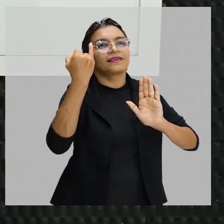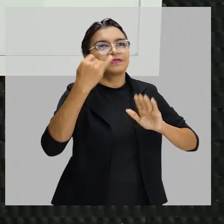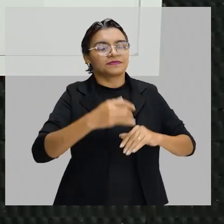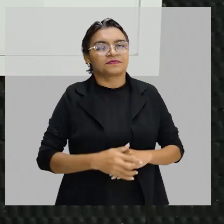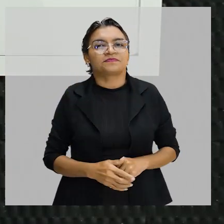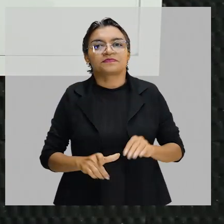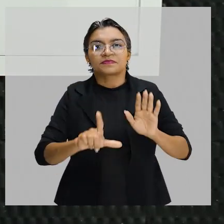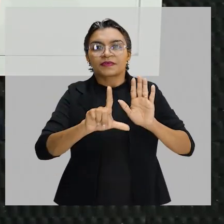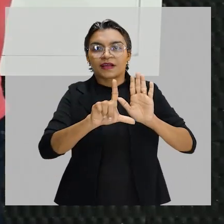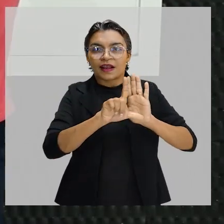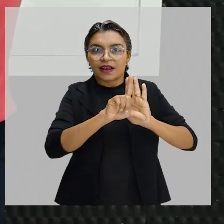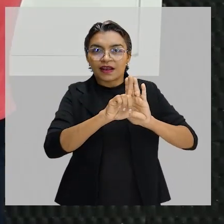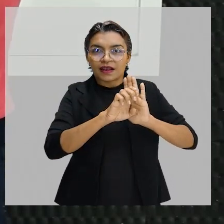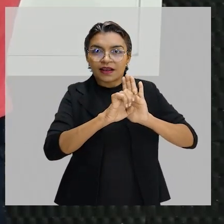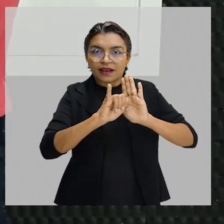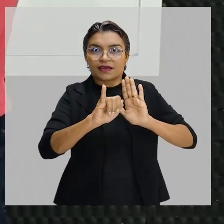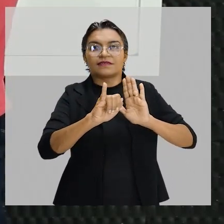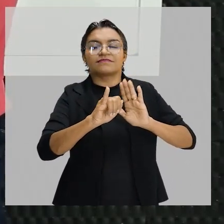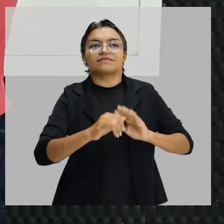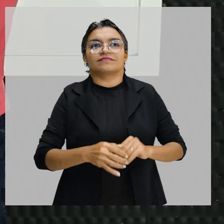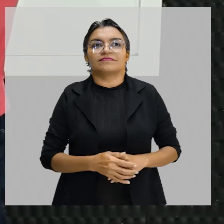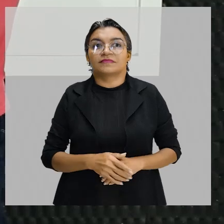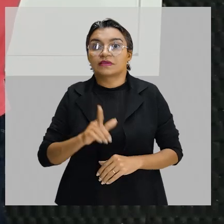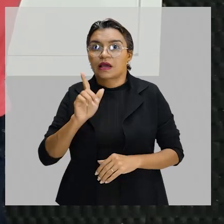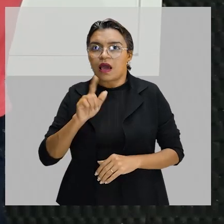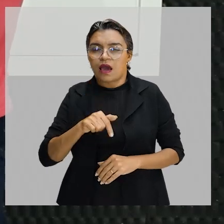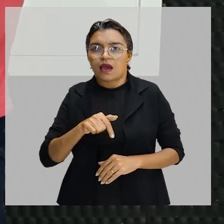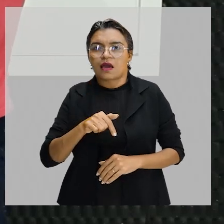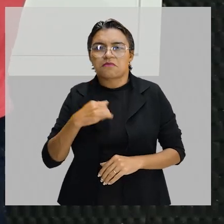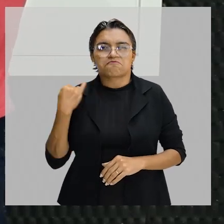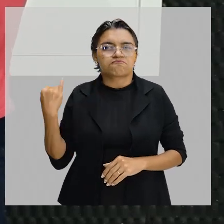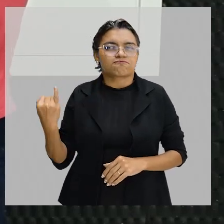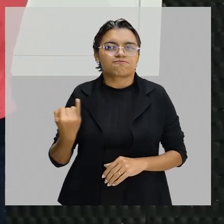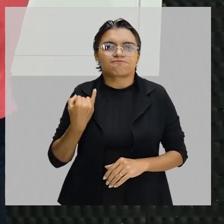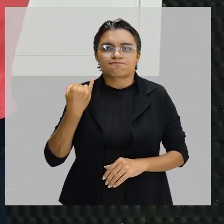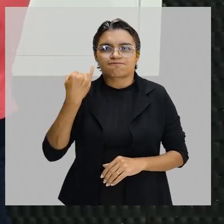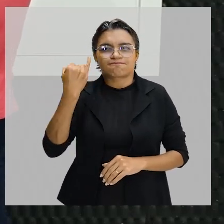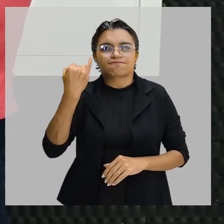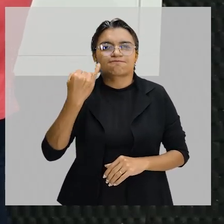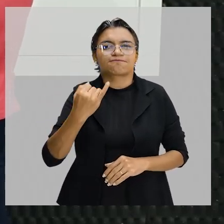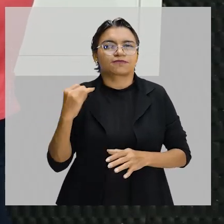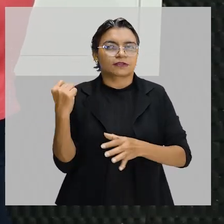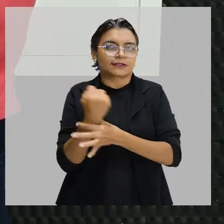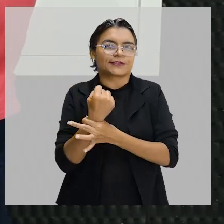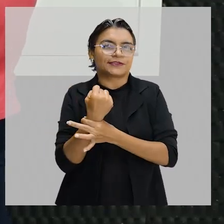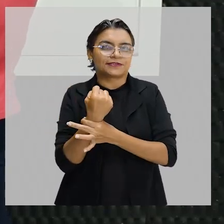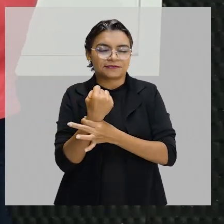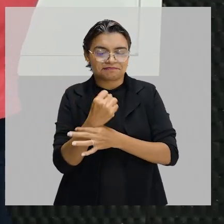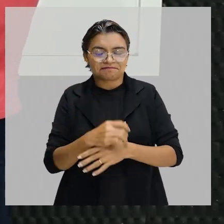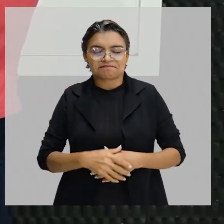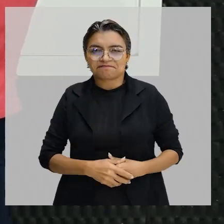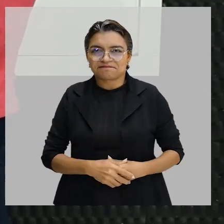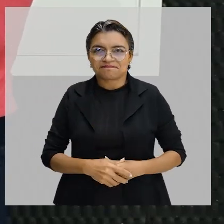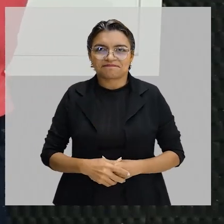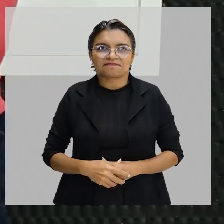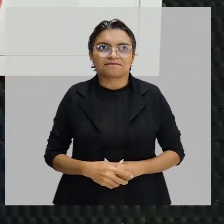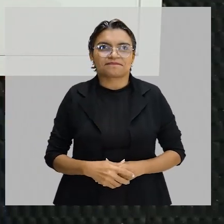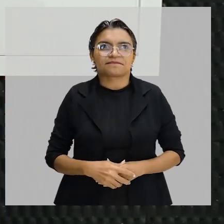lei é um instrumento desta garantia.